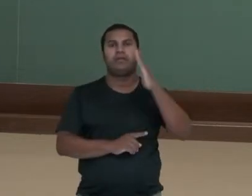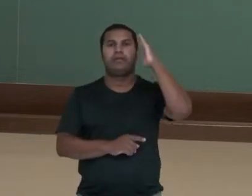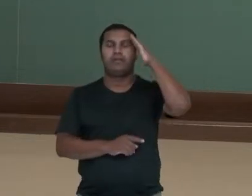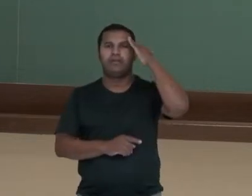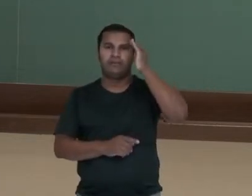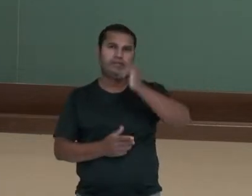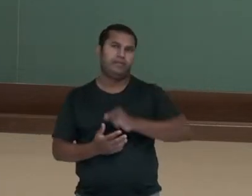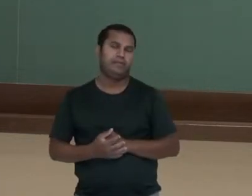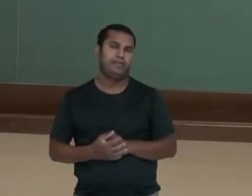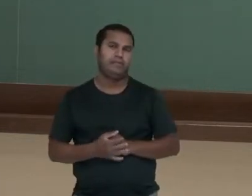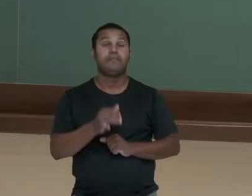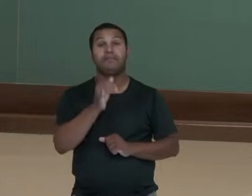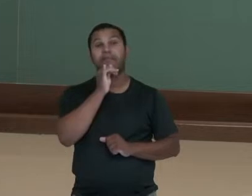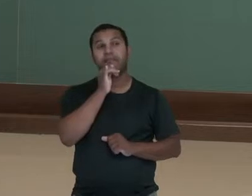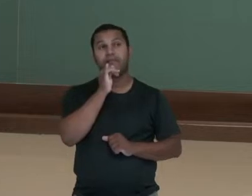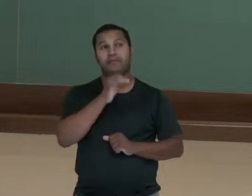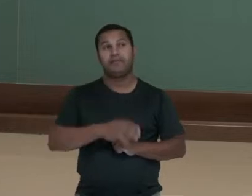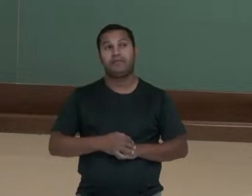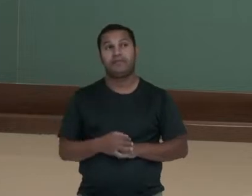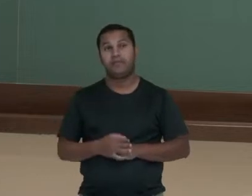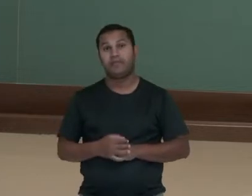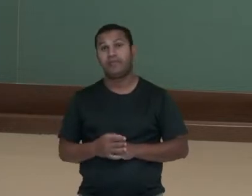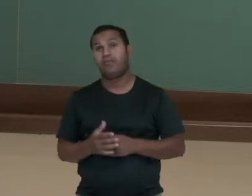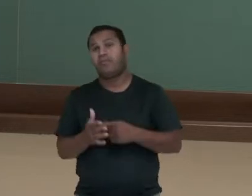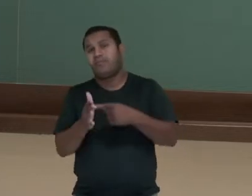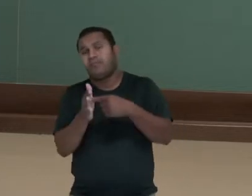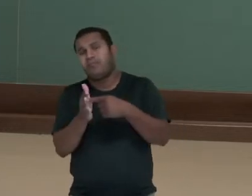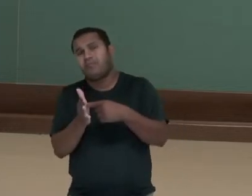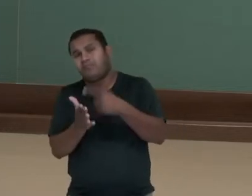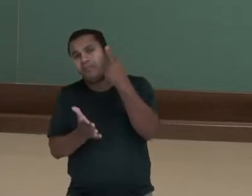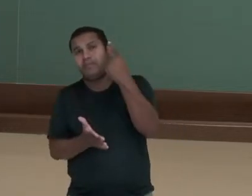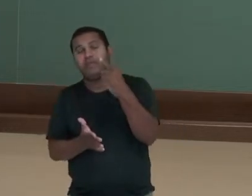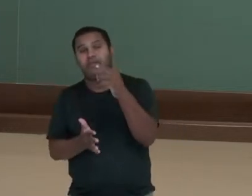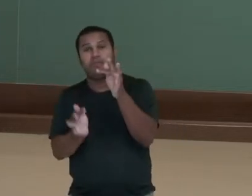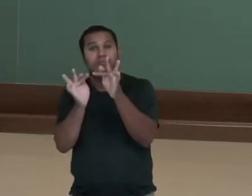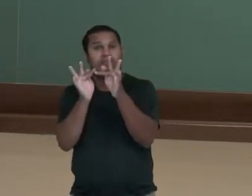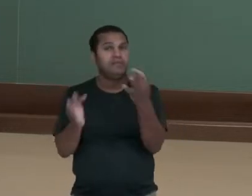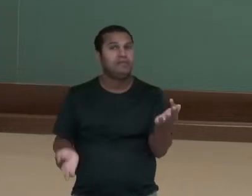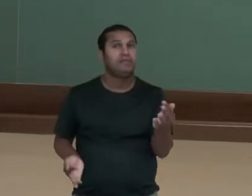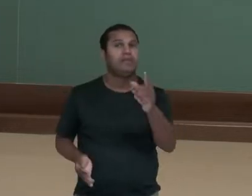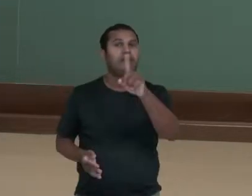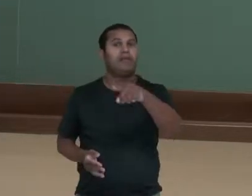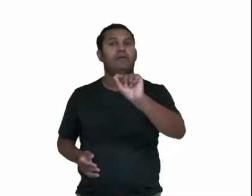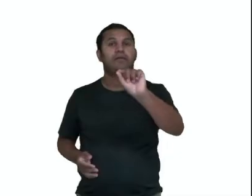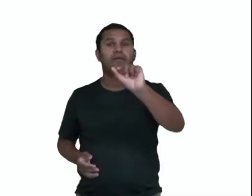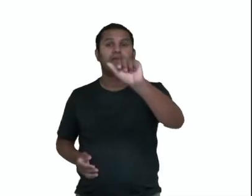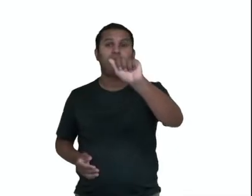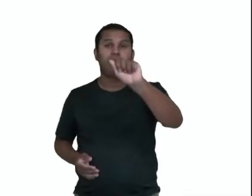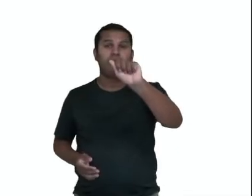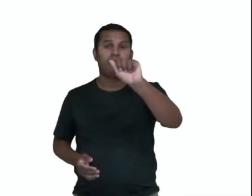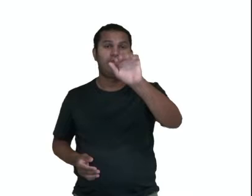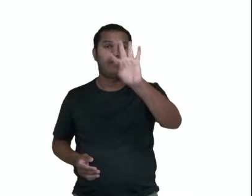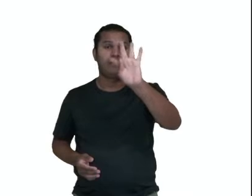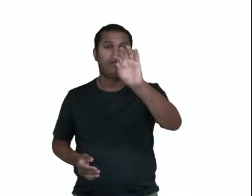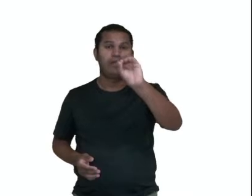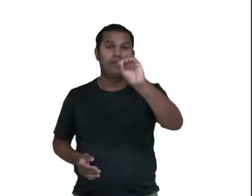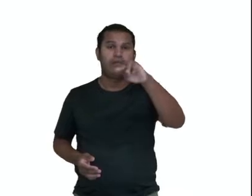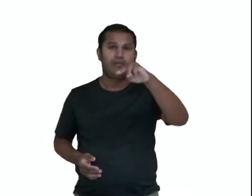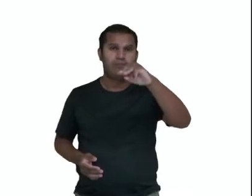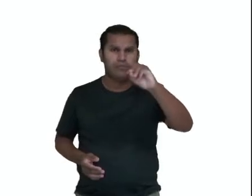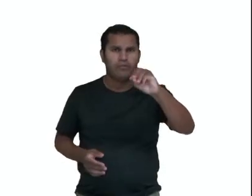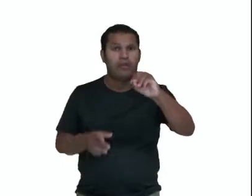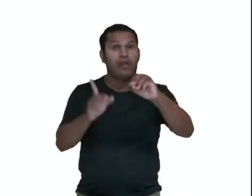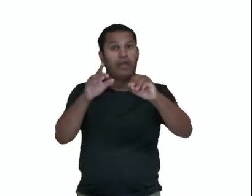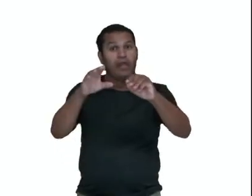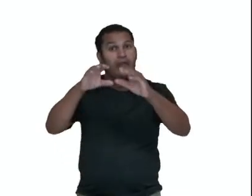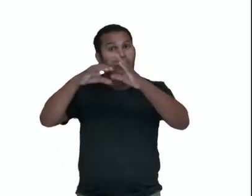maiores. Né? Então, por exemplo, nós temos como mais simples o átomo. O átomo é um ser, né? Uma